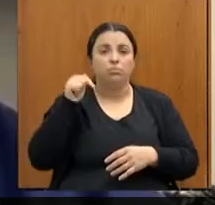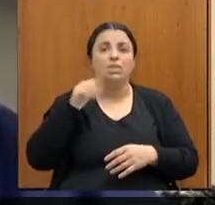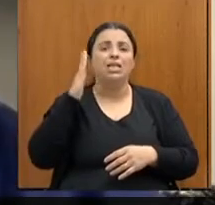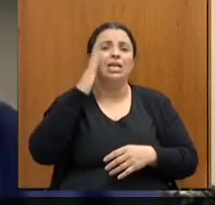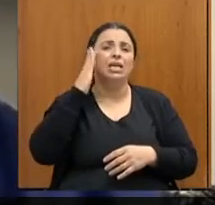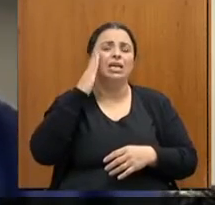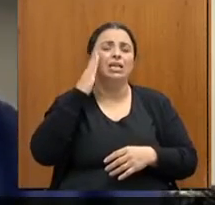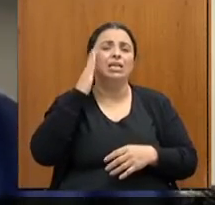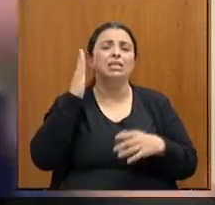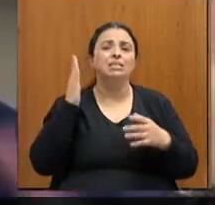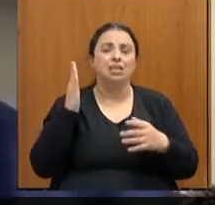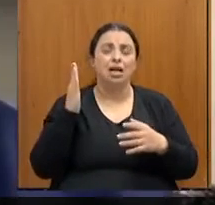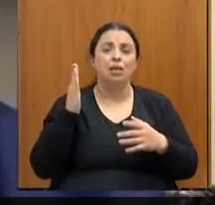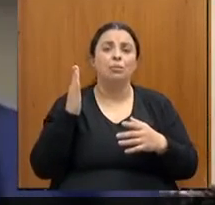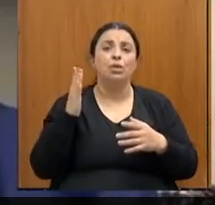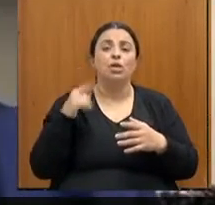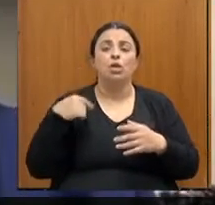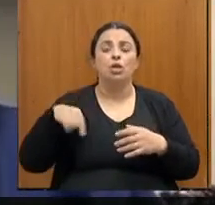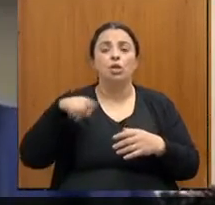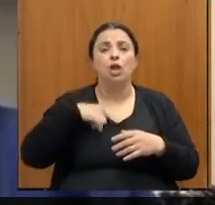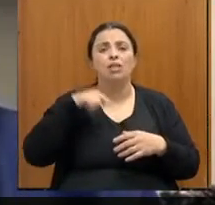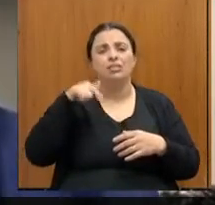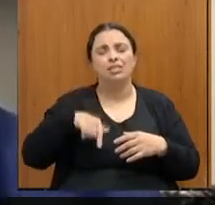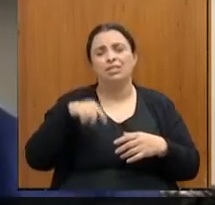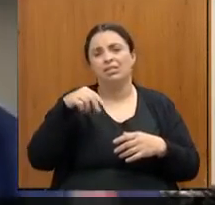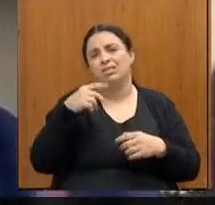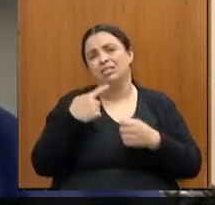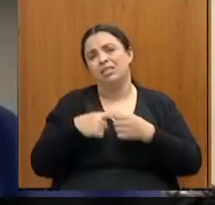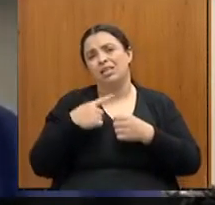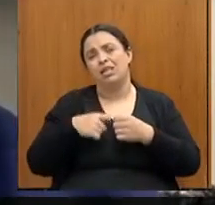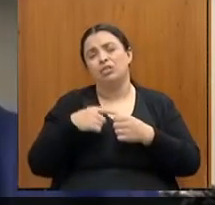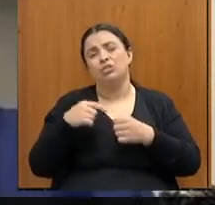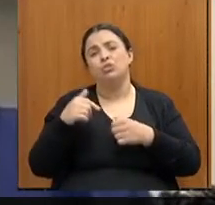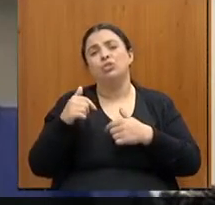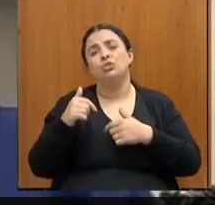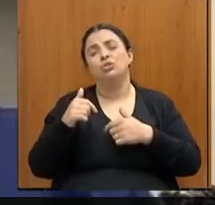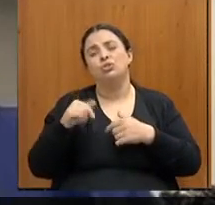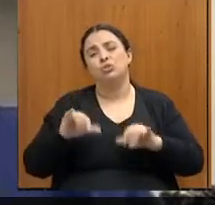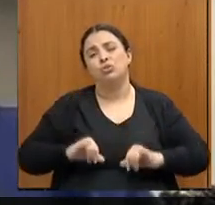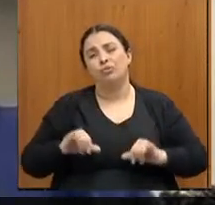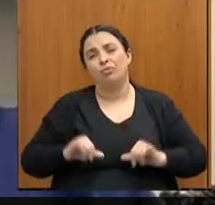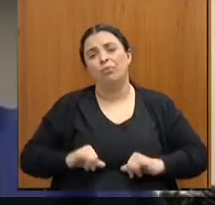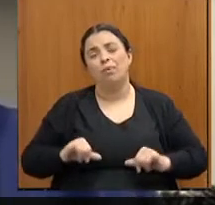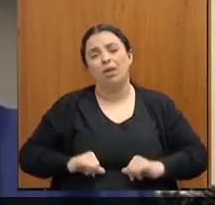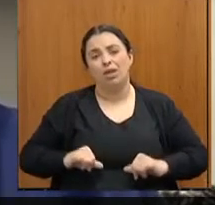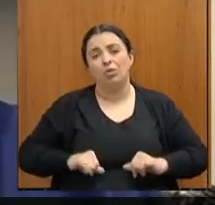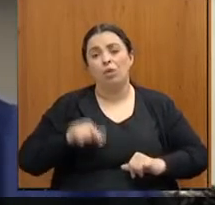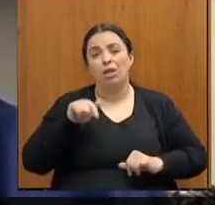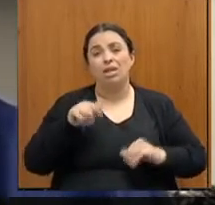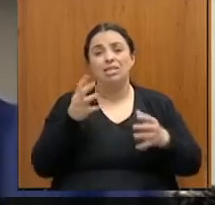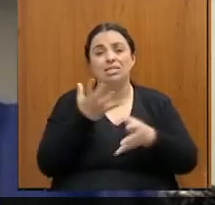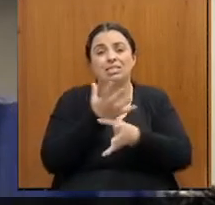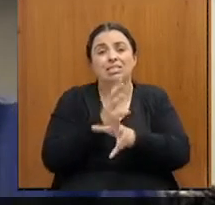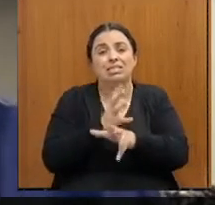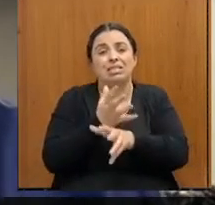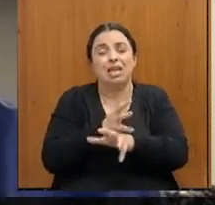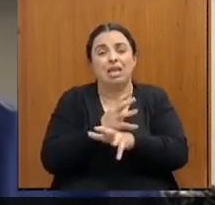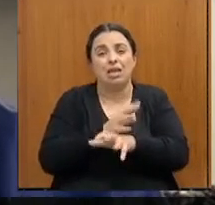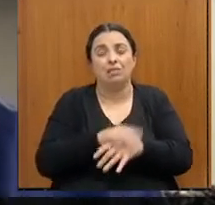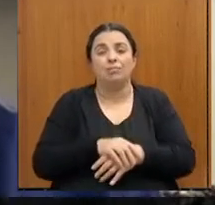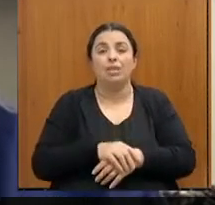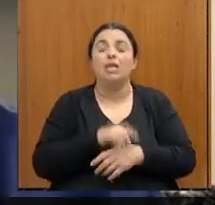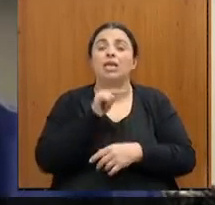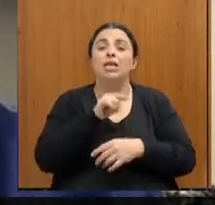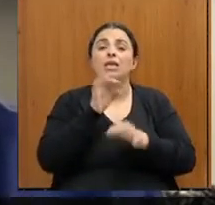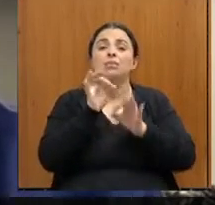do disposto elementos que nós estamos passando com essa seca inclemente que tá passando aqui na região Esse programa é